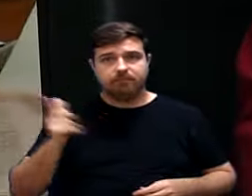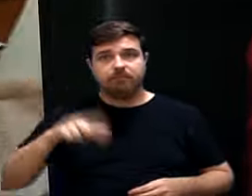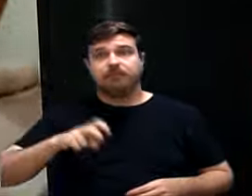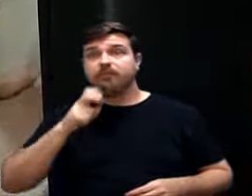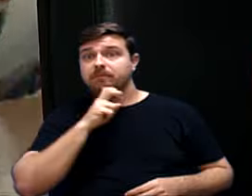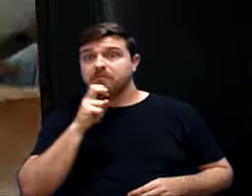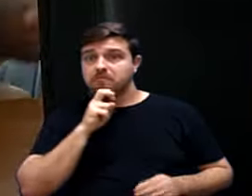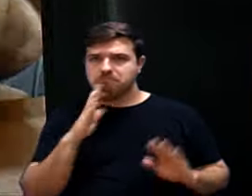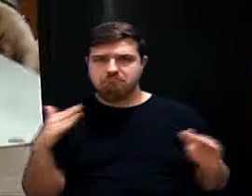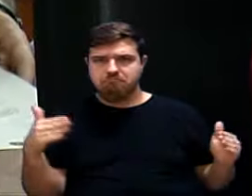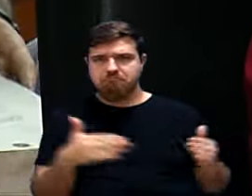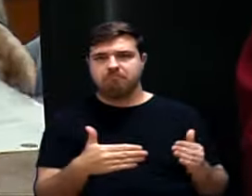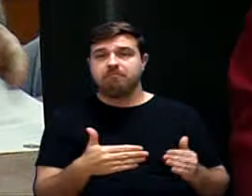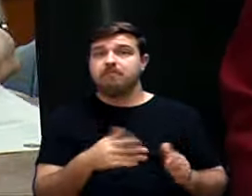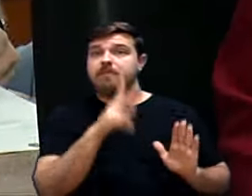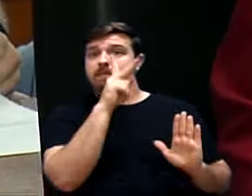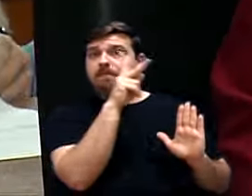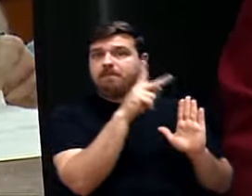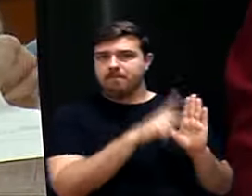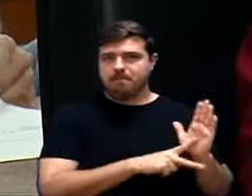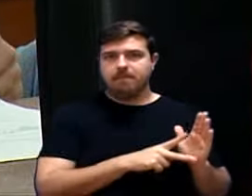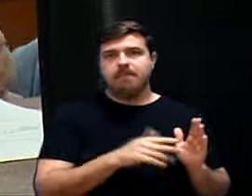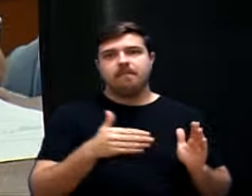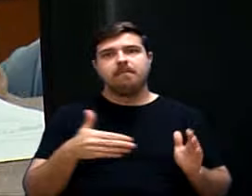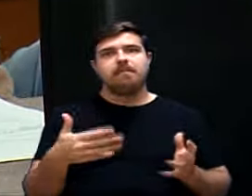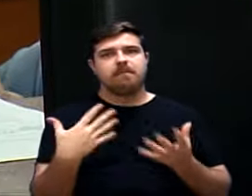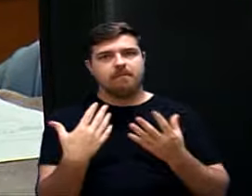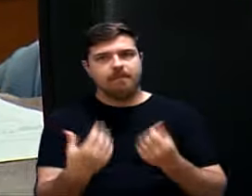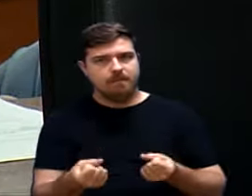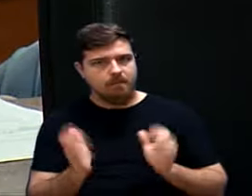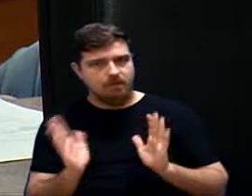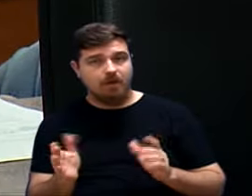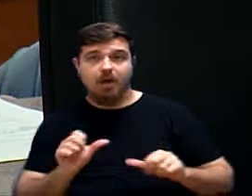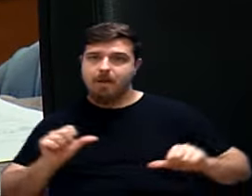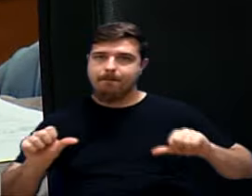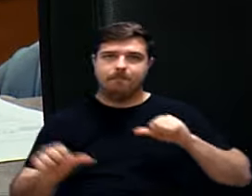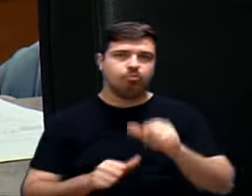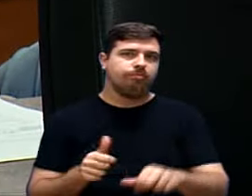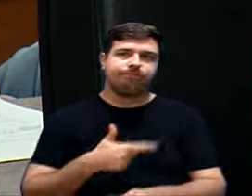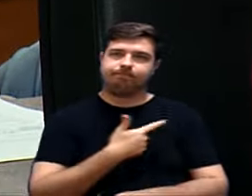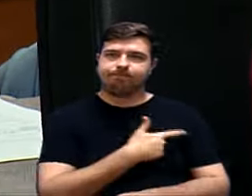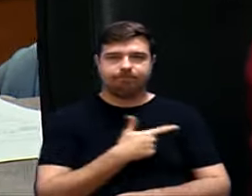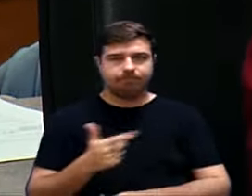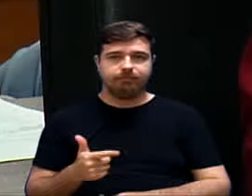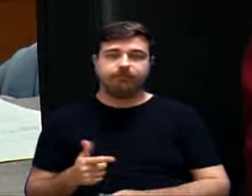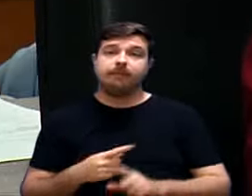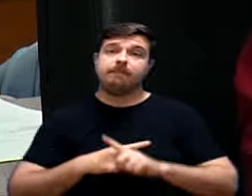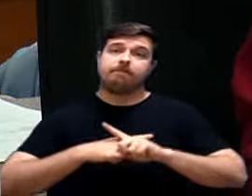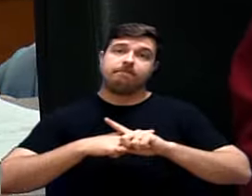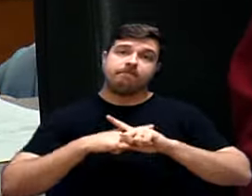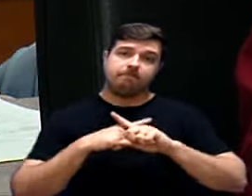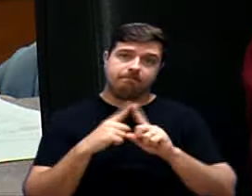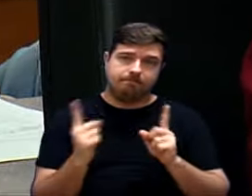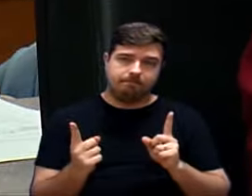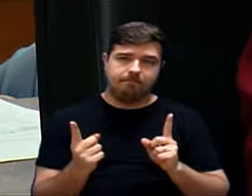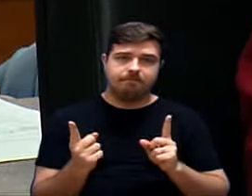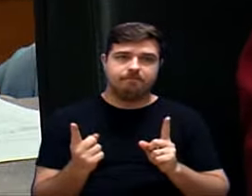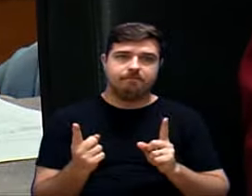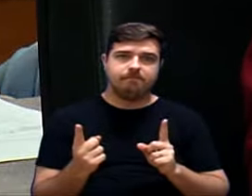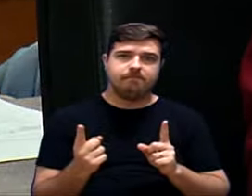dizer que aqueles projetos que já foram aprovados não serão mudados mas pela premência